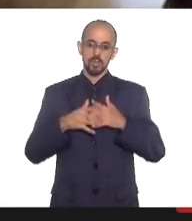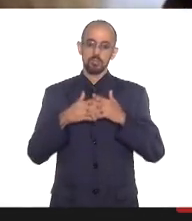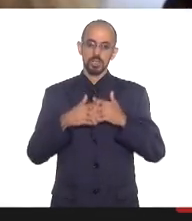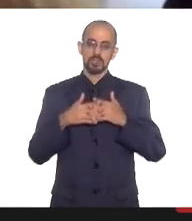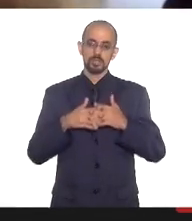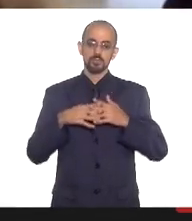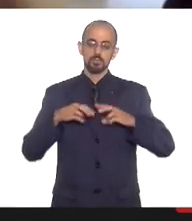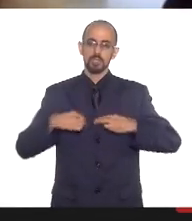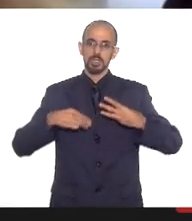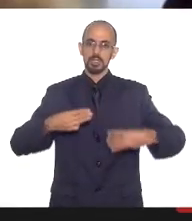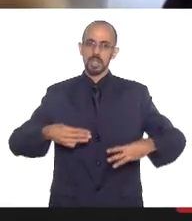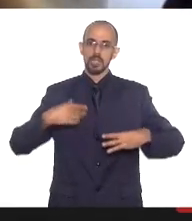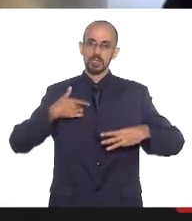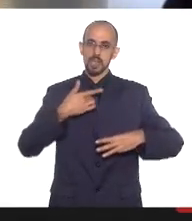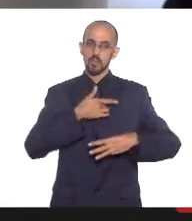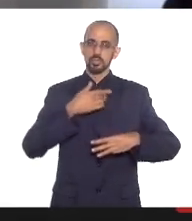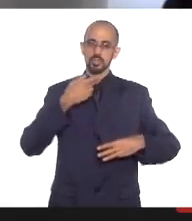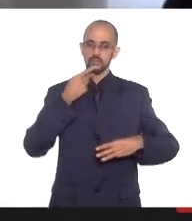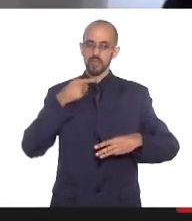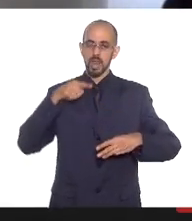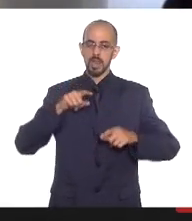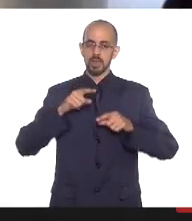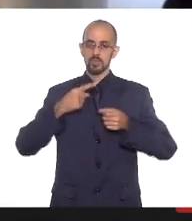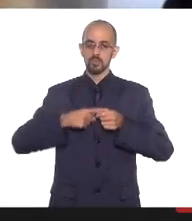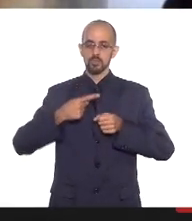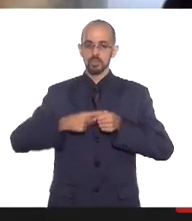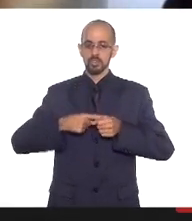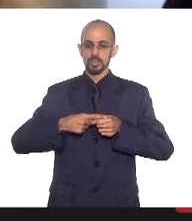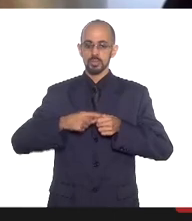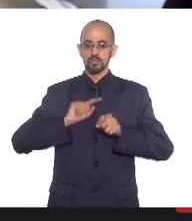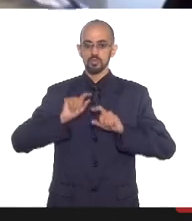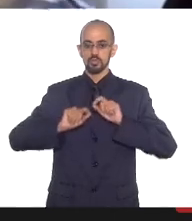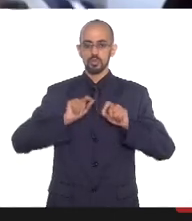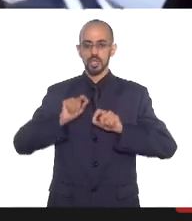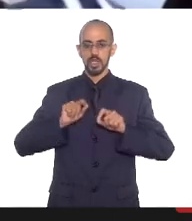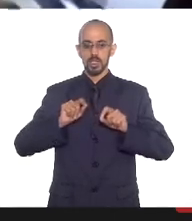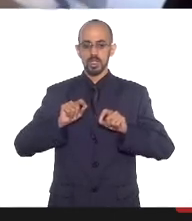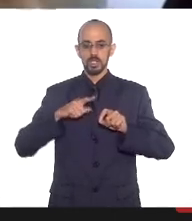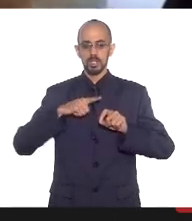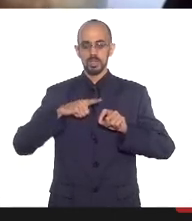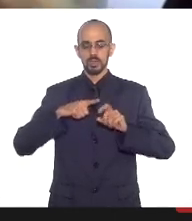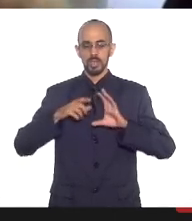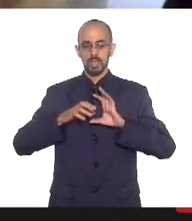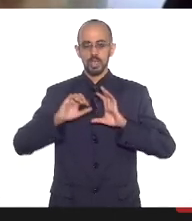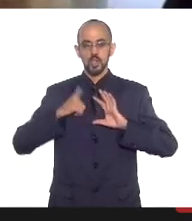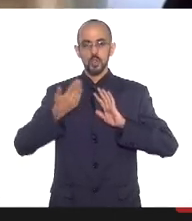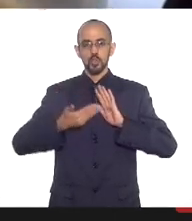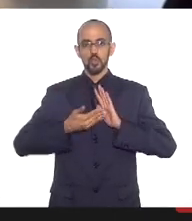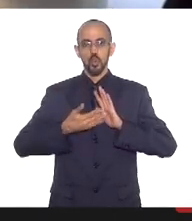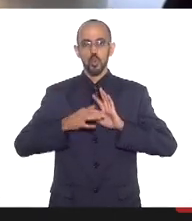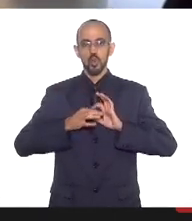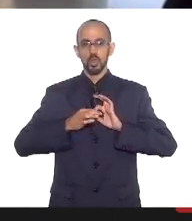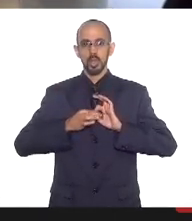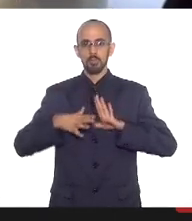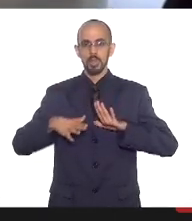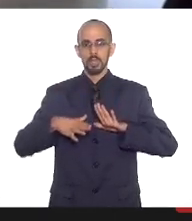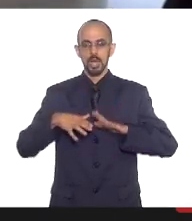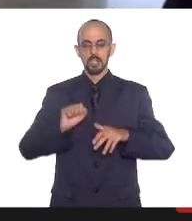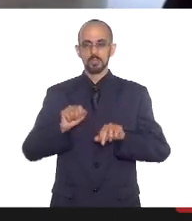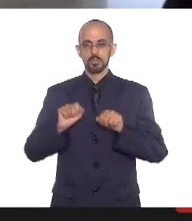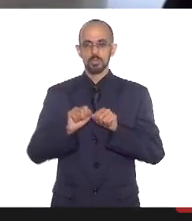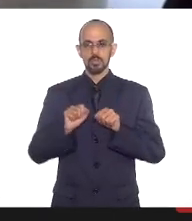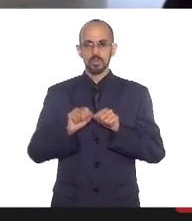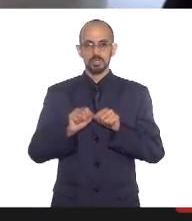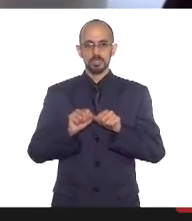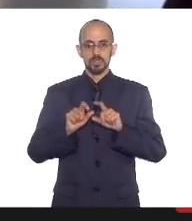fala e hoje conhecer tem é toda autoridade para